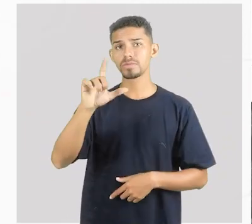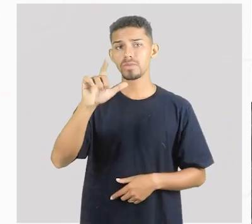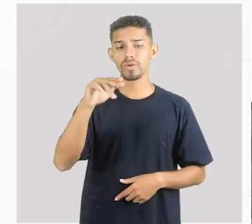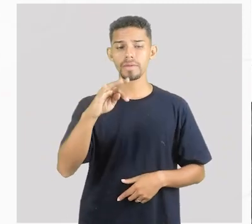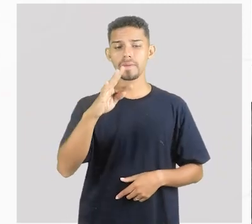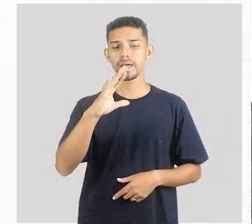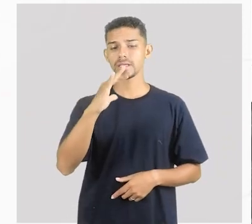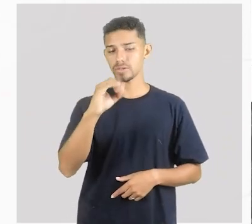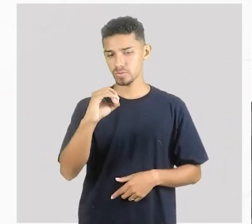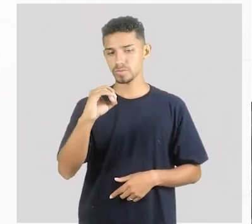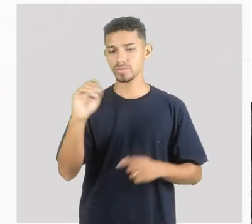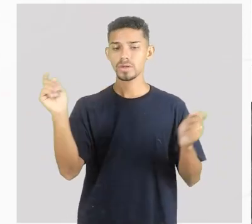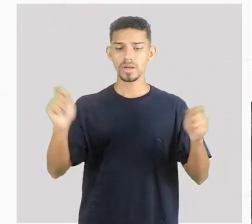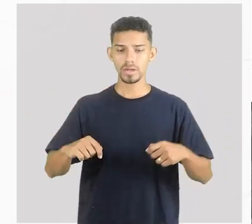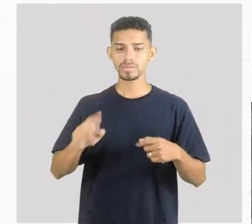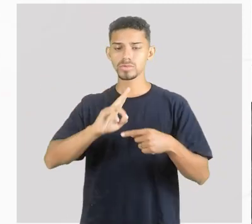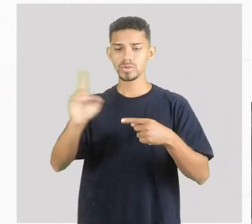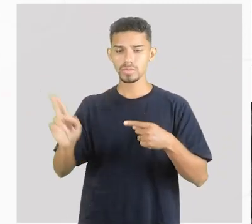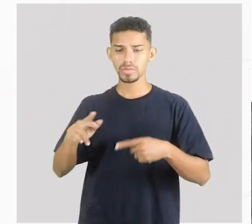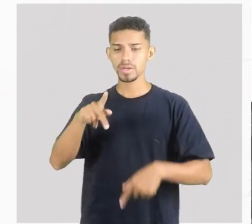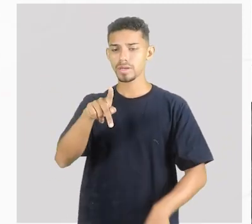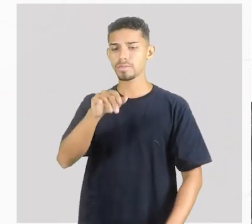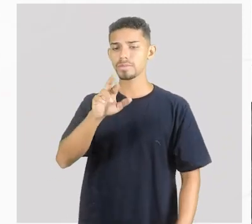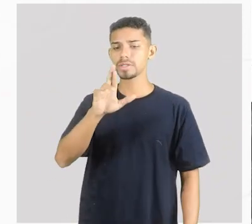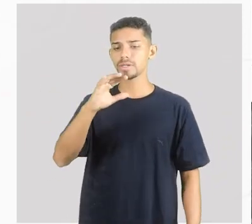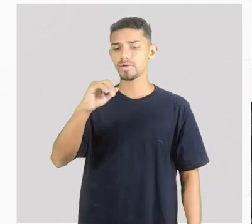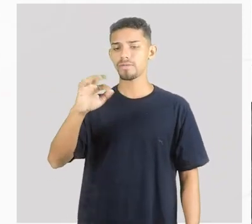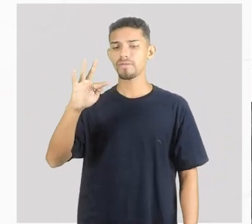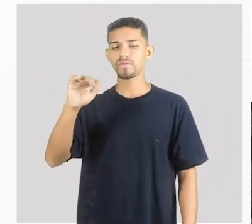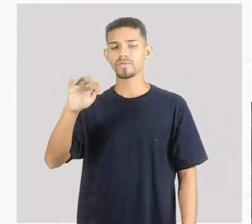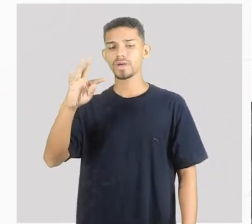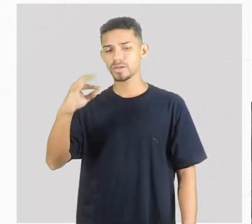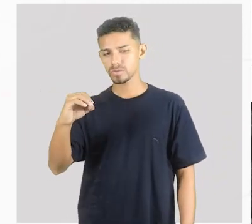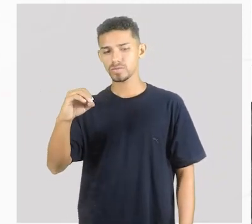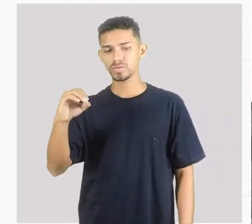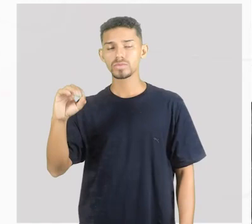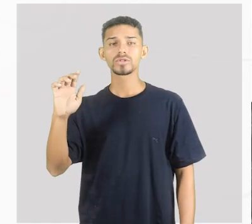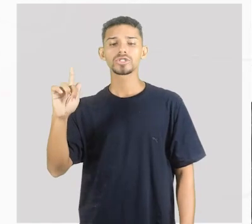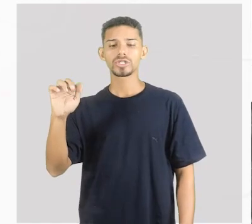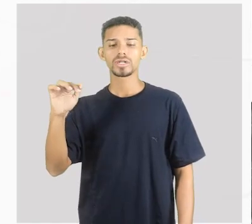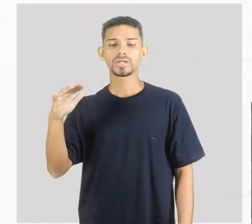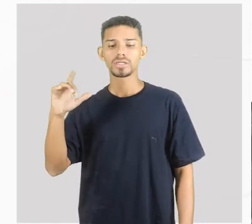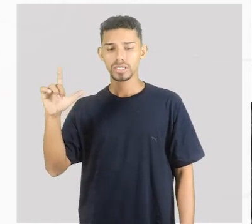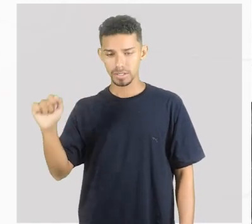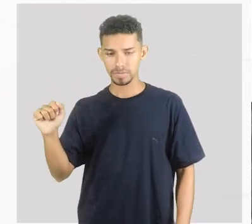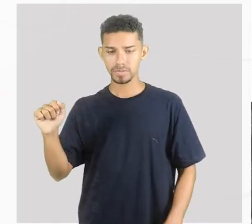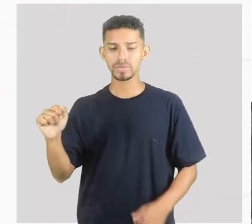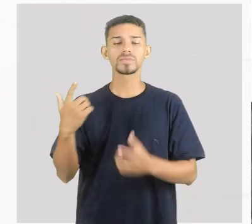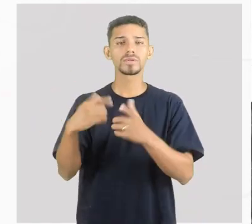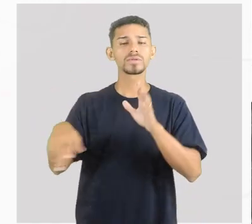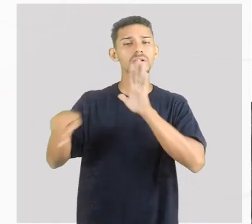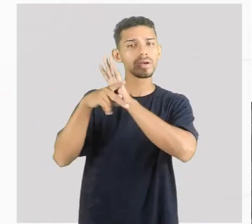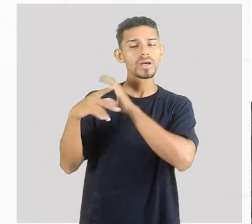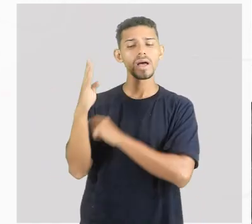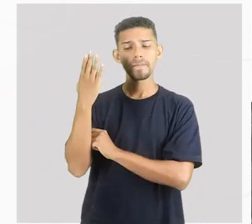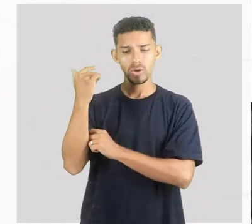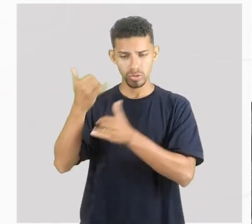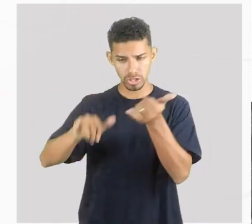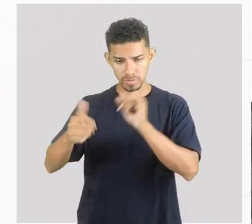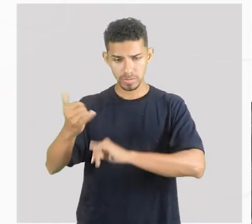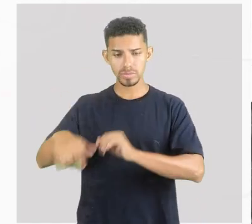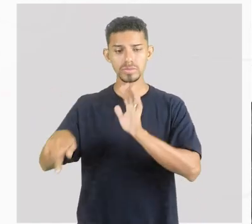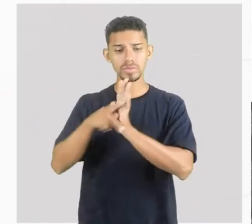borracha natural é o pirofosfato de geranila, sintetizado em rota bioquímica a partir do